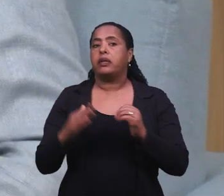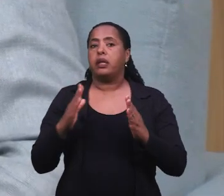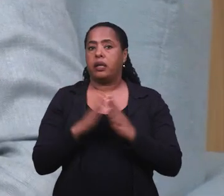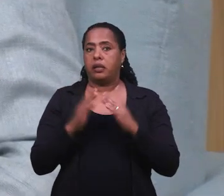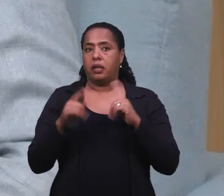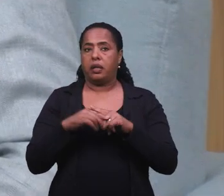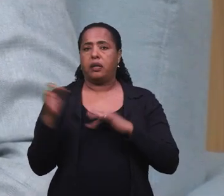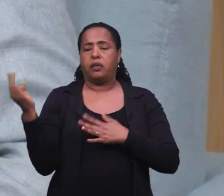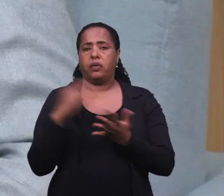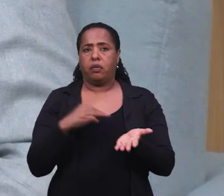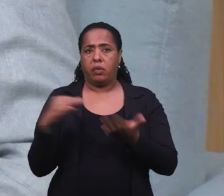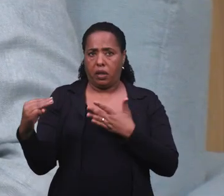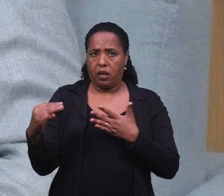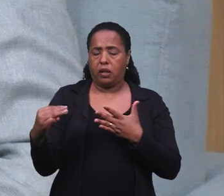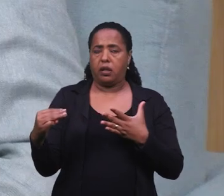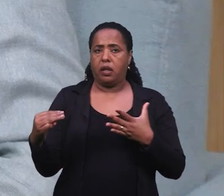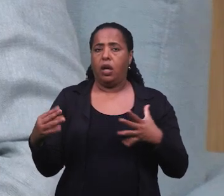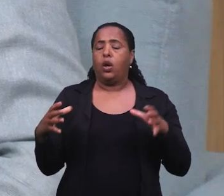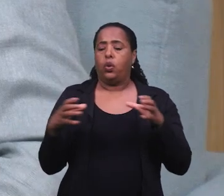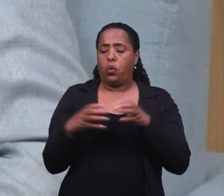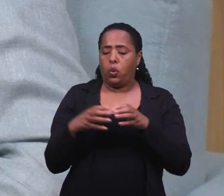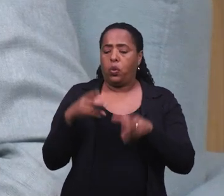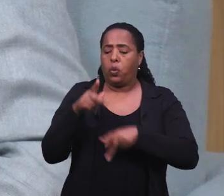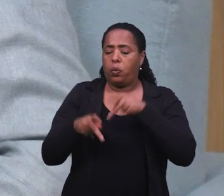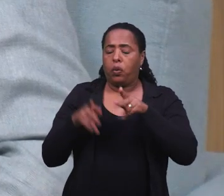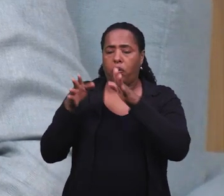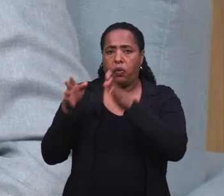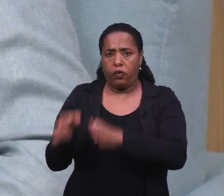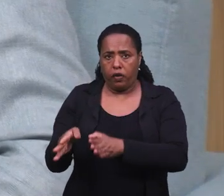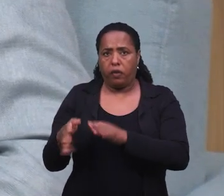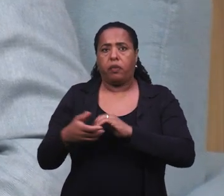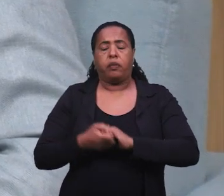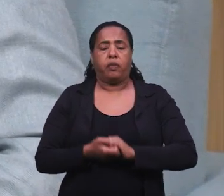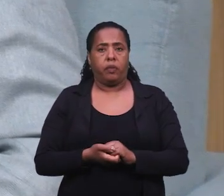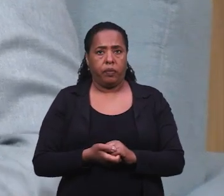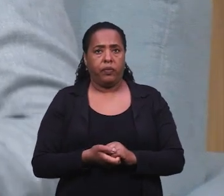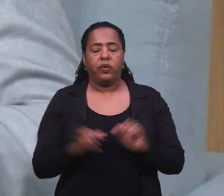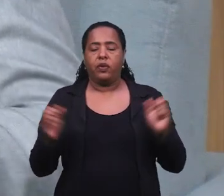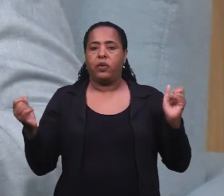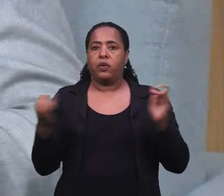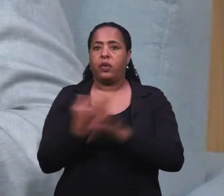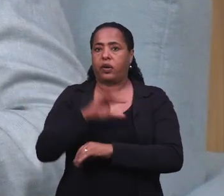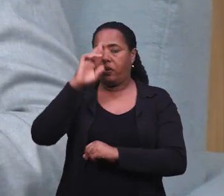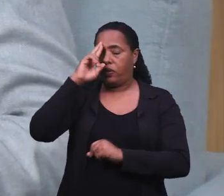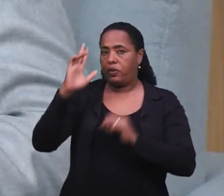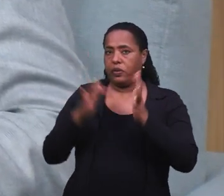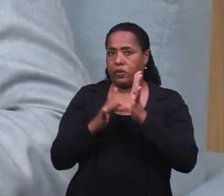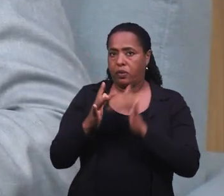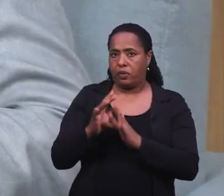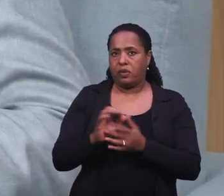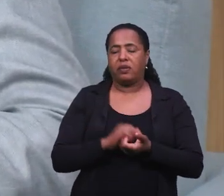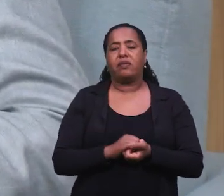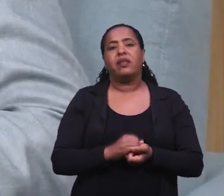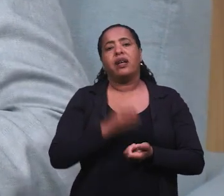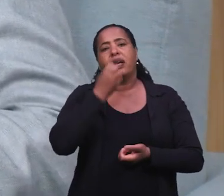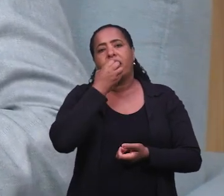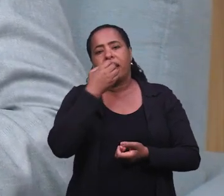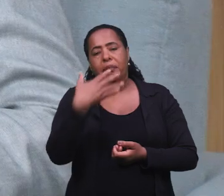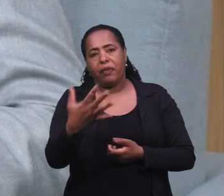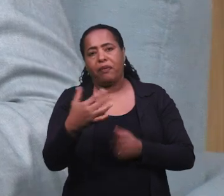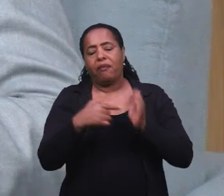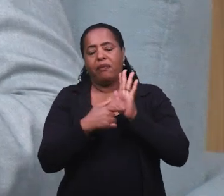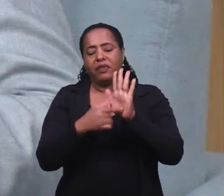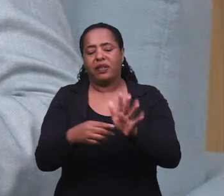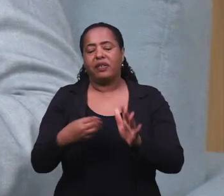poder ter a sua participação aqui no nosso programa. E a sua pergunta, ela é técnica.